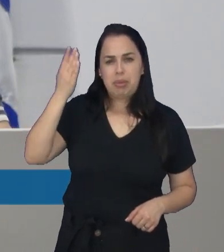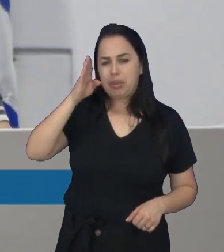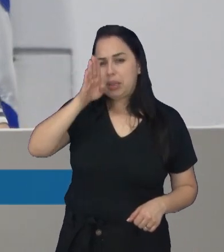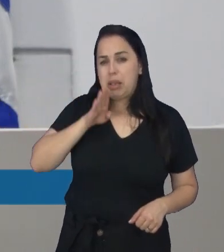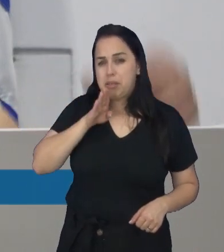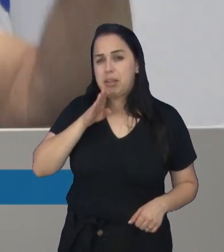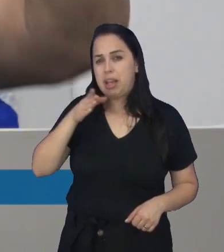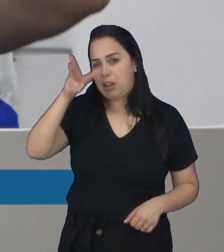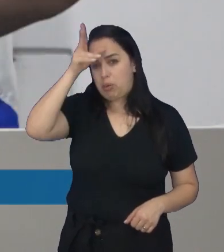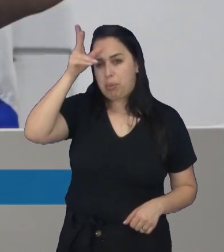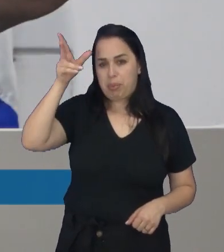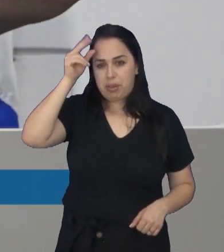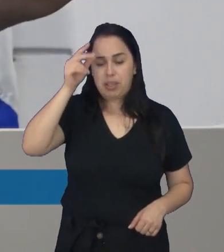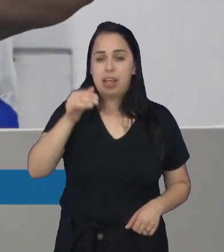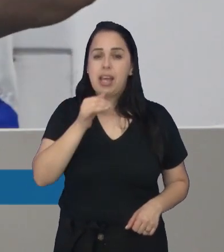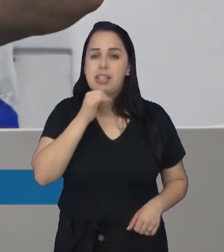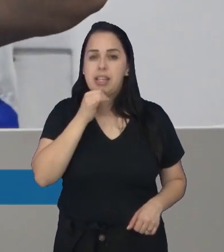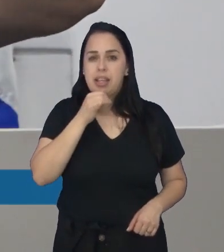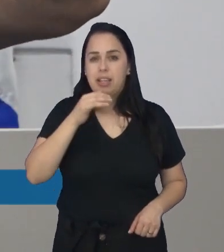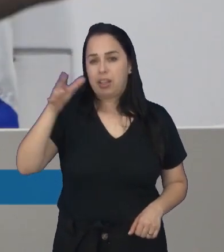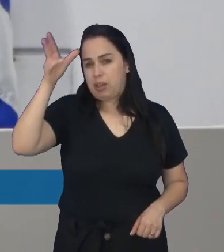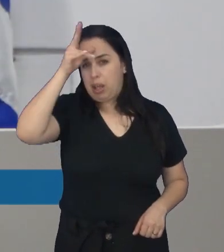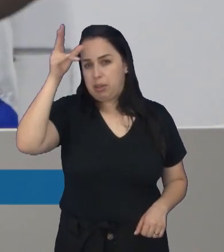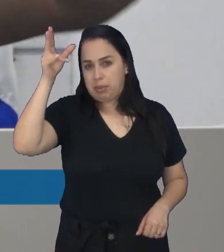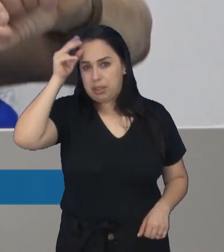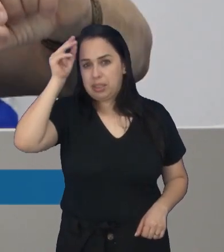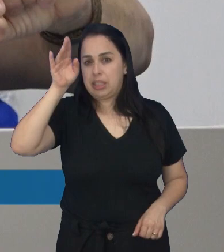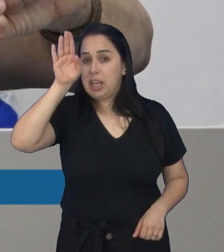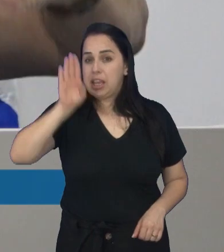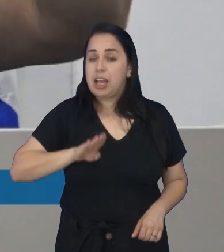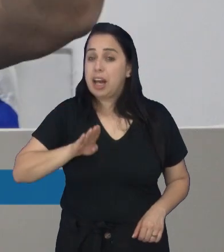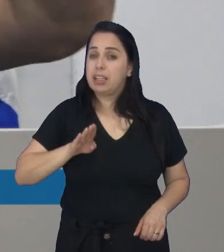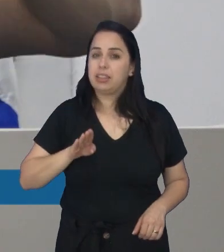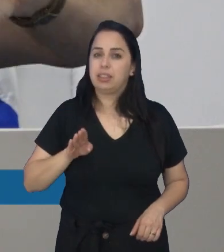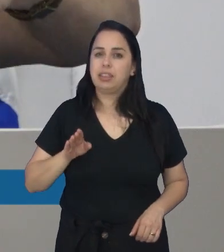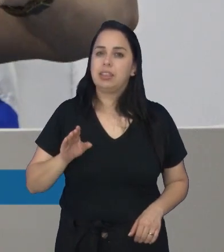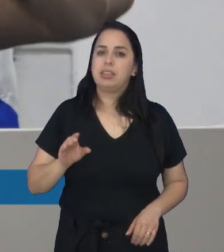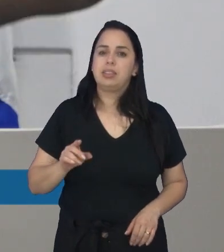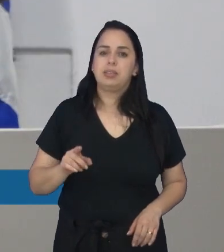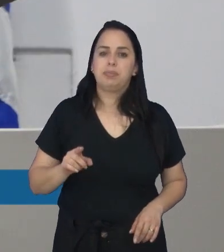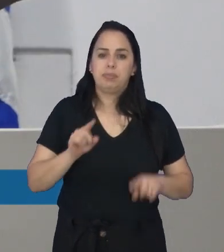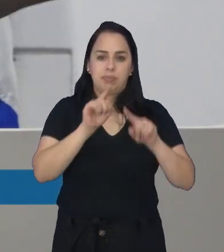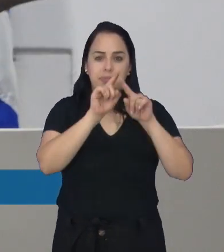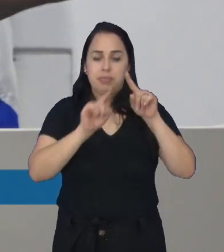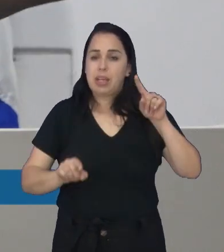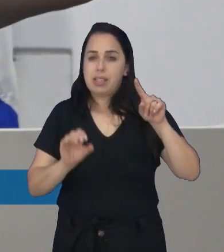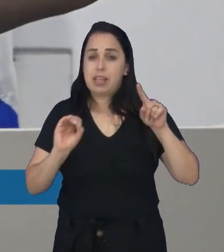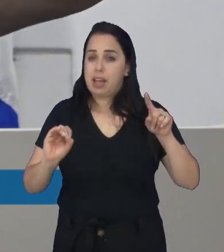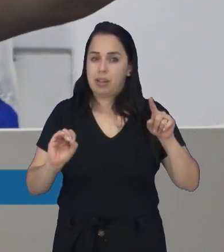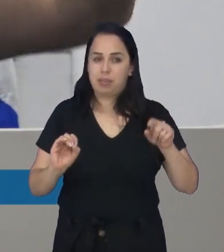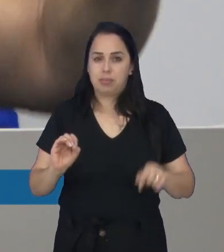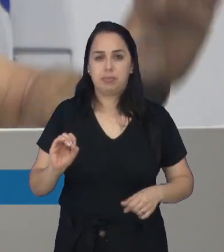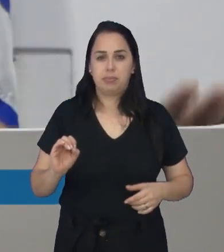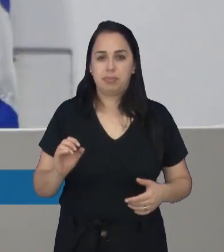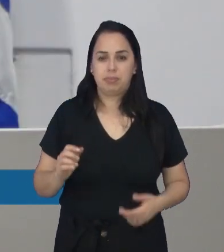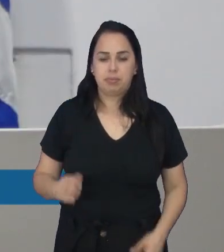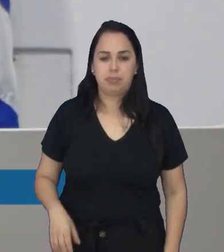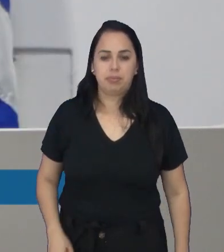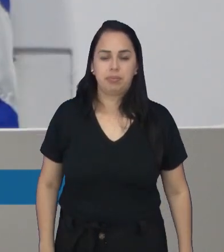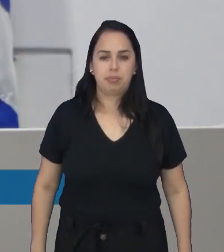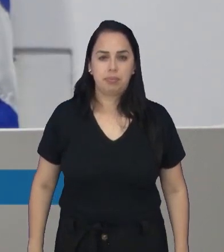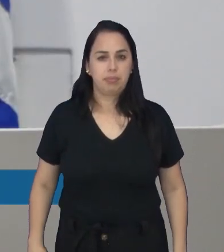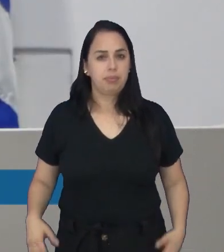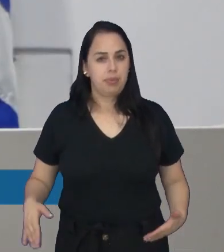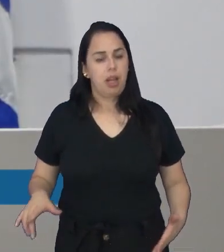público Se você pegar o fator de interesse público do plano de ator eles eram se for de interesse social zera não tem pagamento e